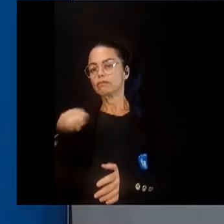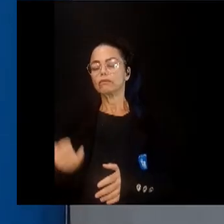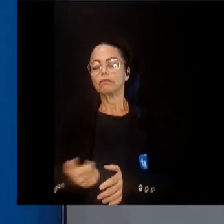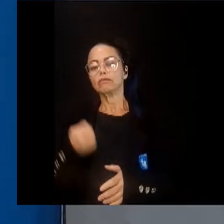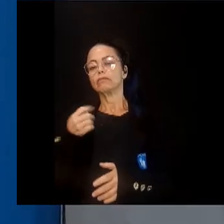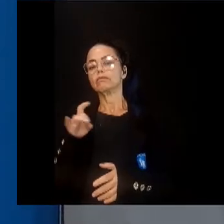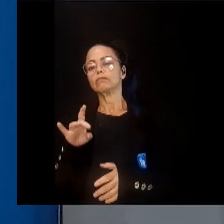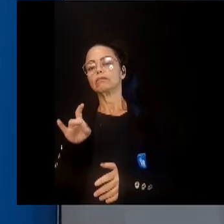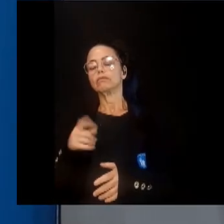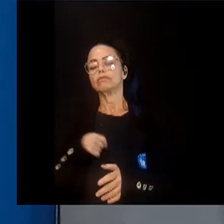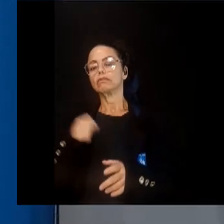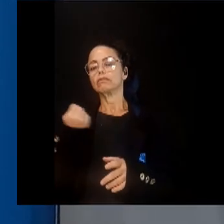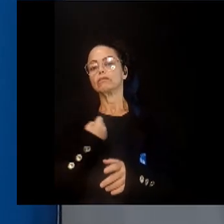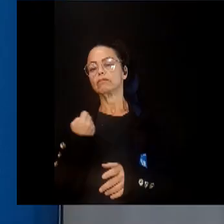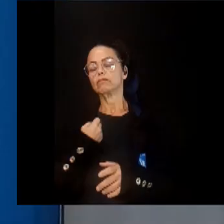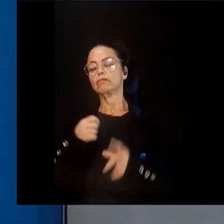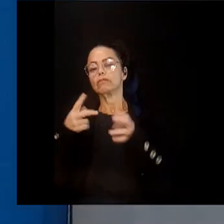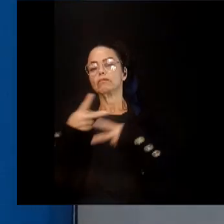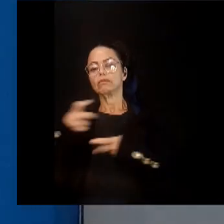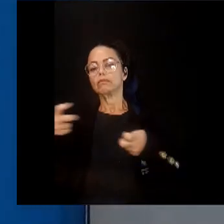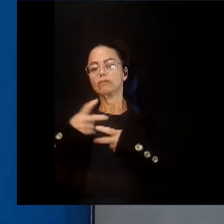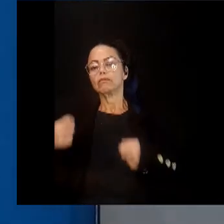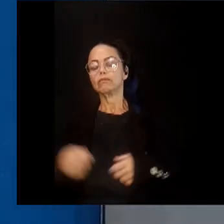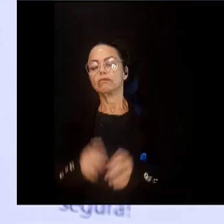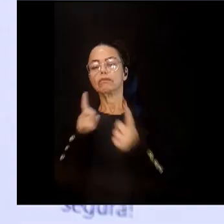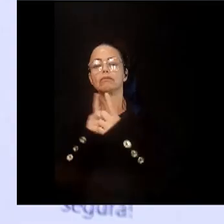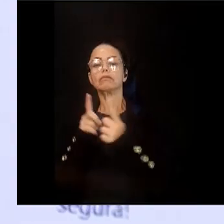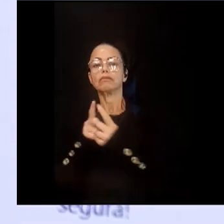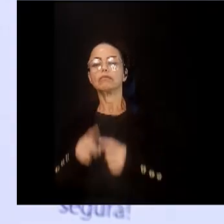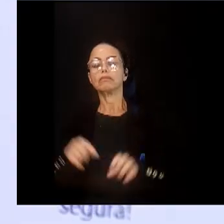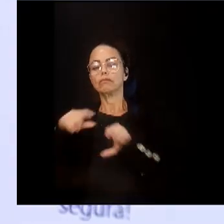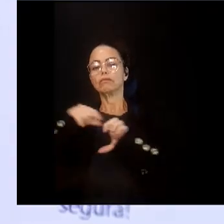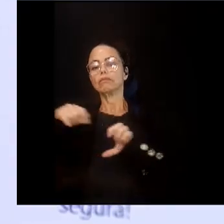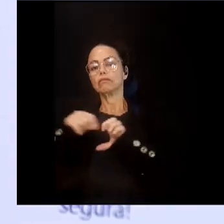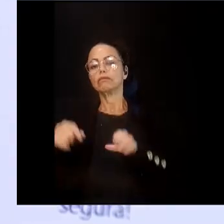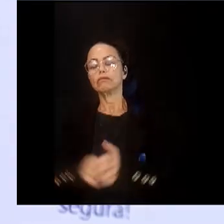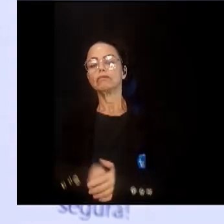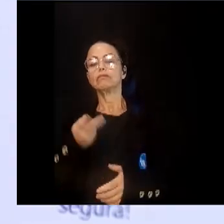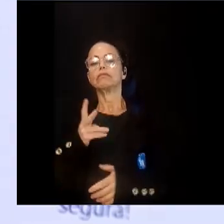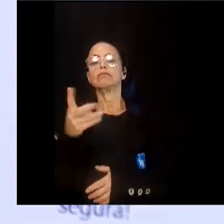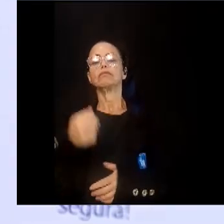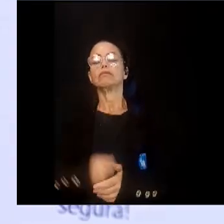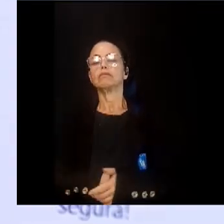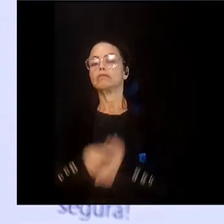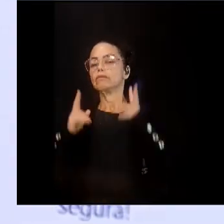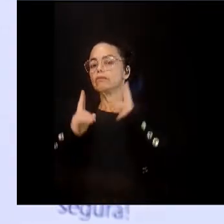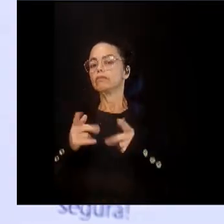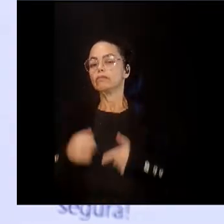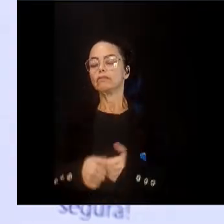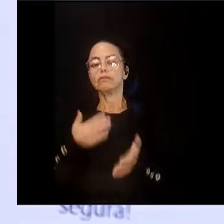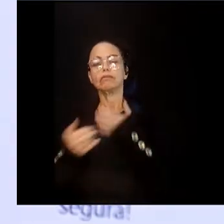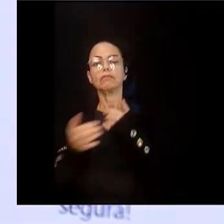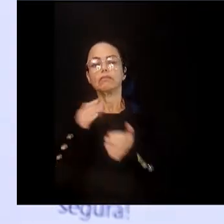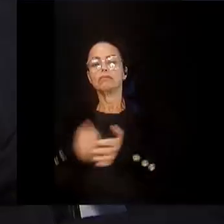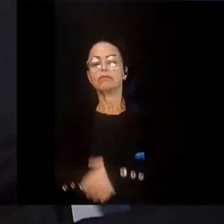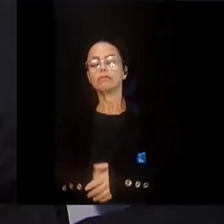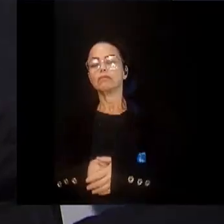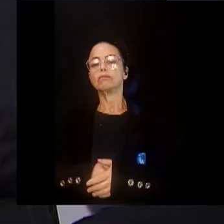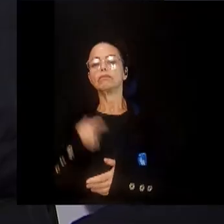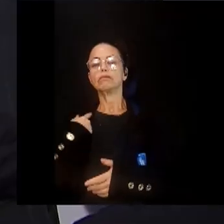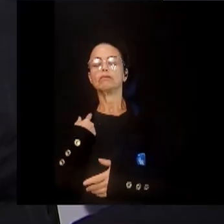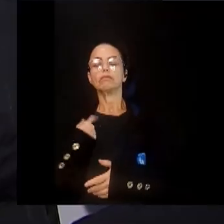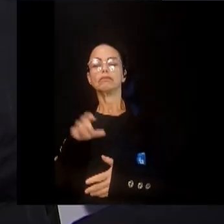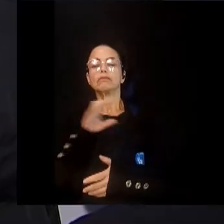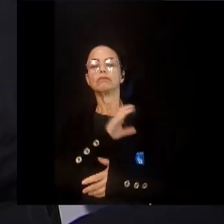Sebrae informa que o atendimento aos empreendedores continuará o mesmo, independentemente do modelo de CNPJ. O